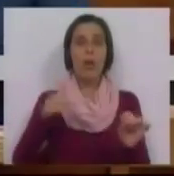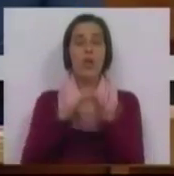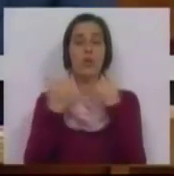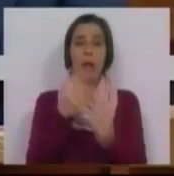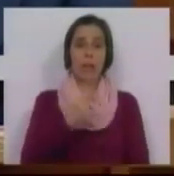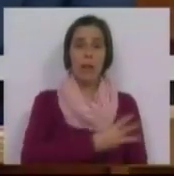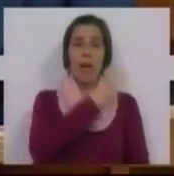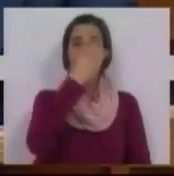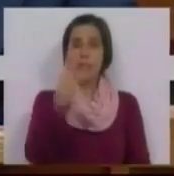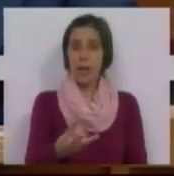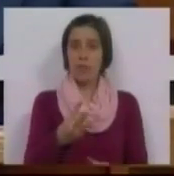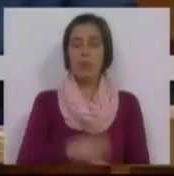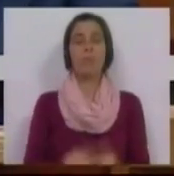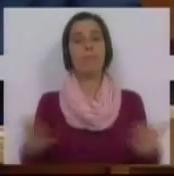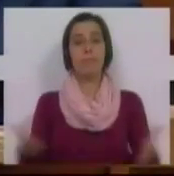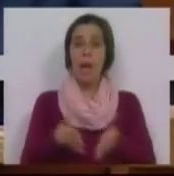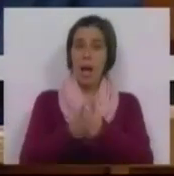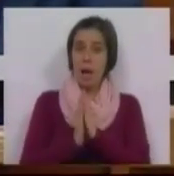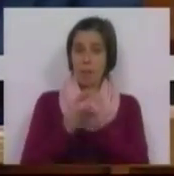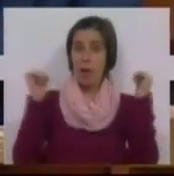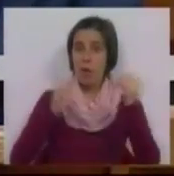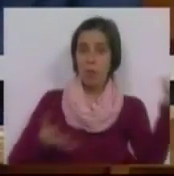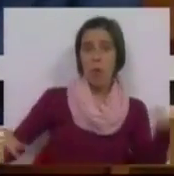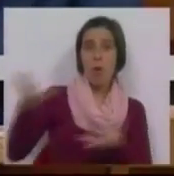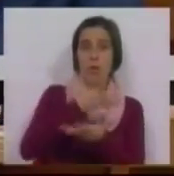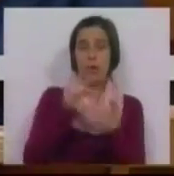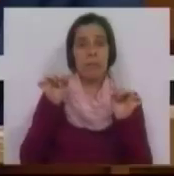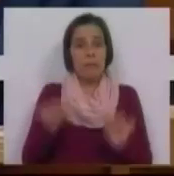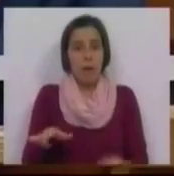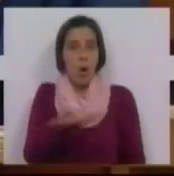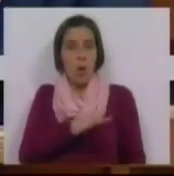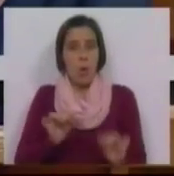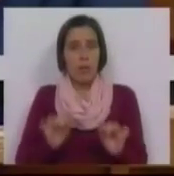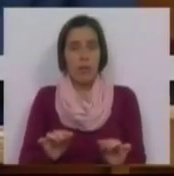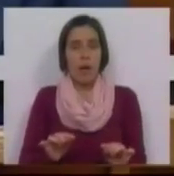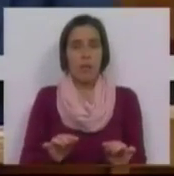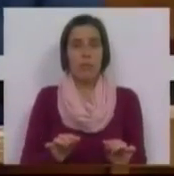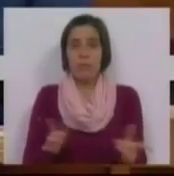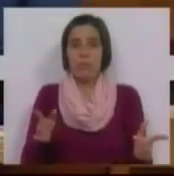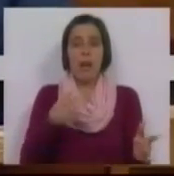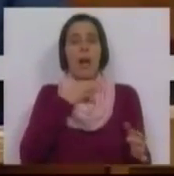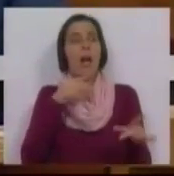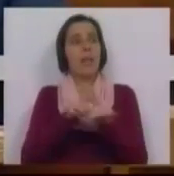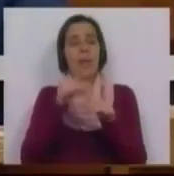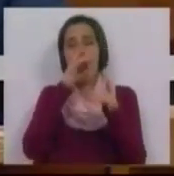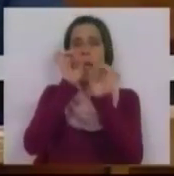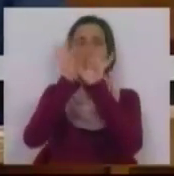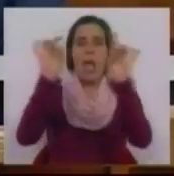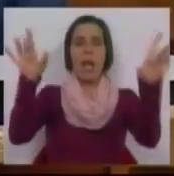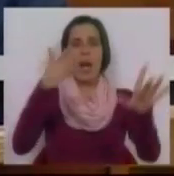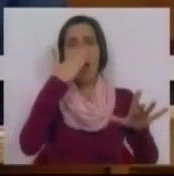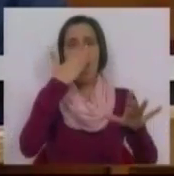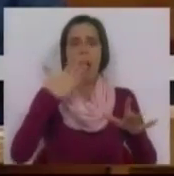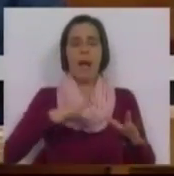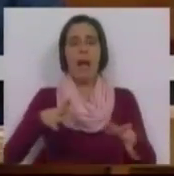destes 3 anos. Apelar ao consenso neste contexto é o canto da sereia para enganar os tolos que